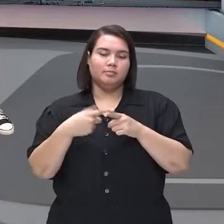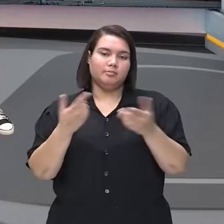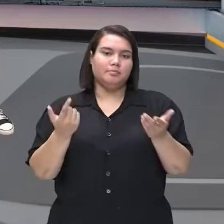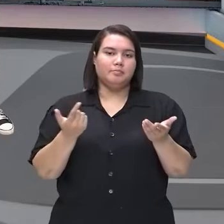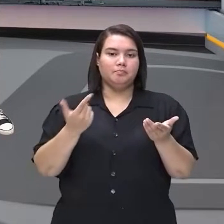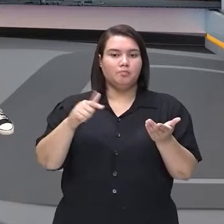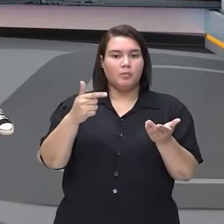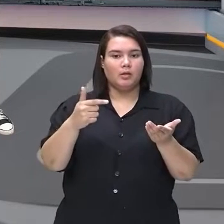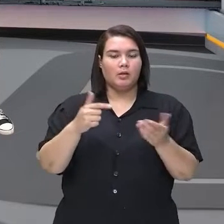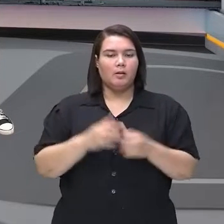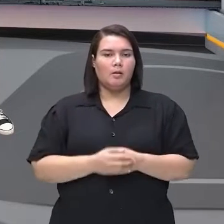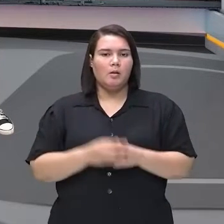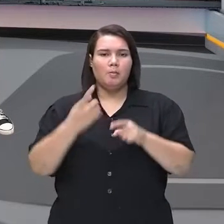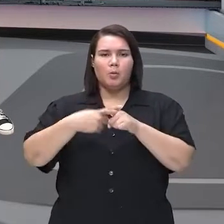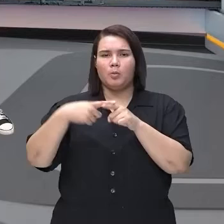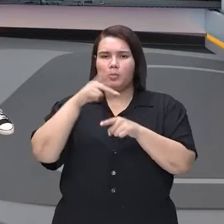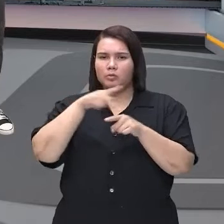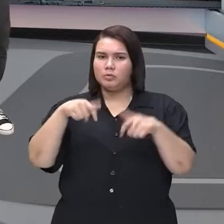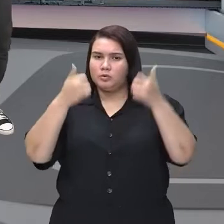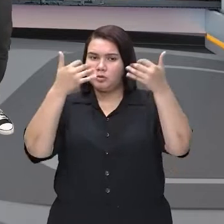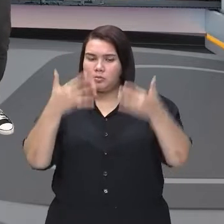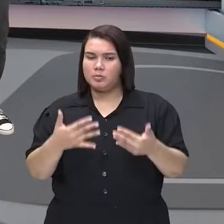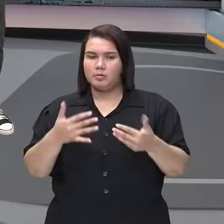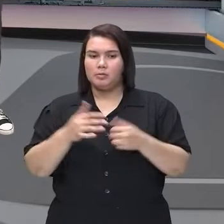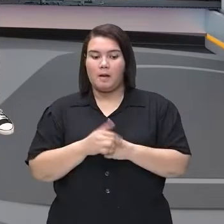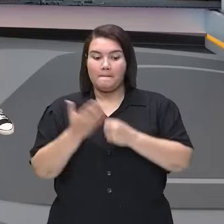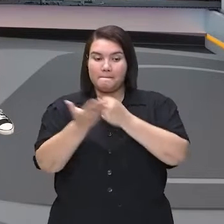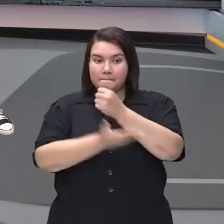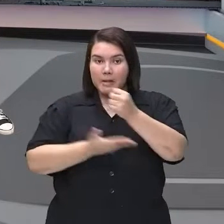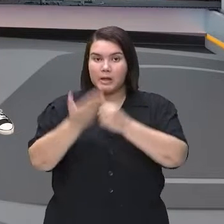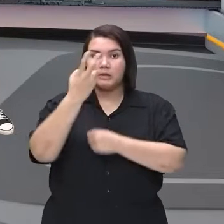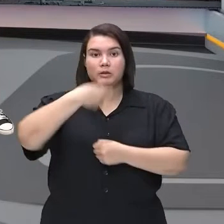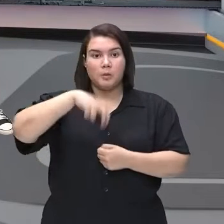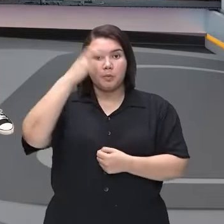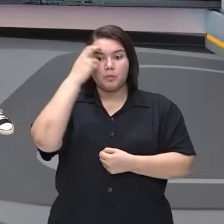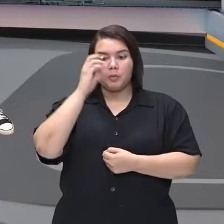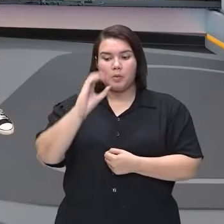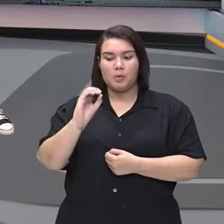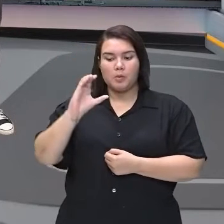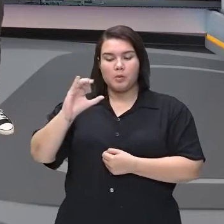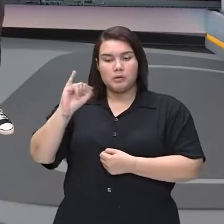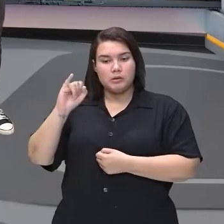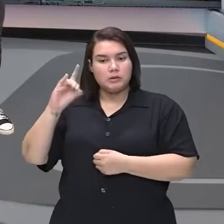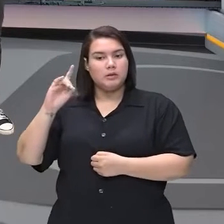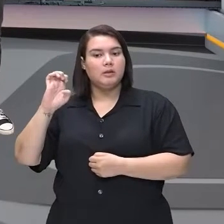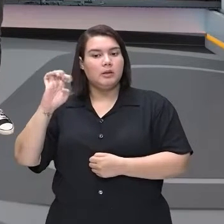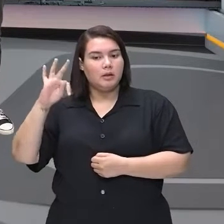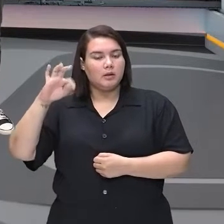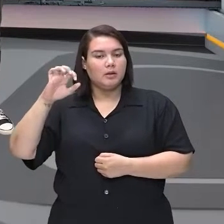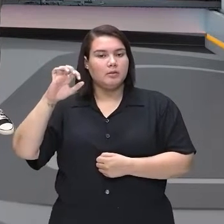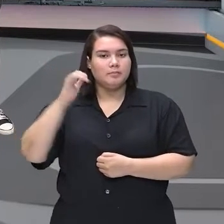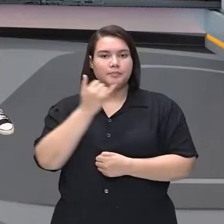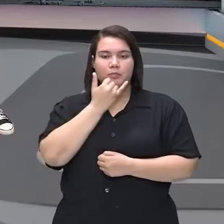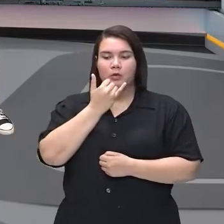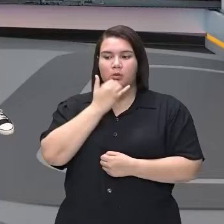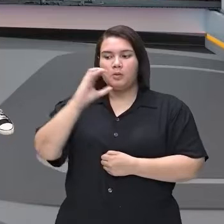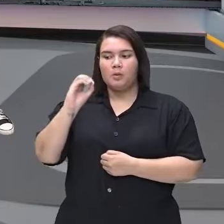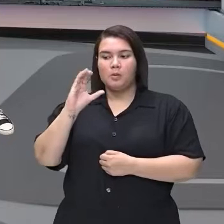existido. Porque, como o professor falou, a base da cultura ocidental está na cultura